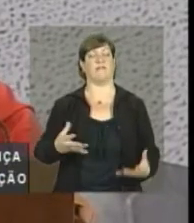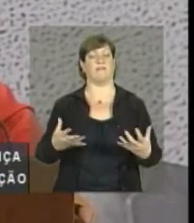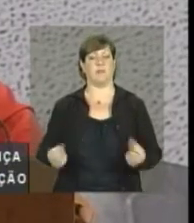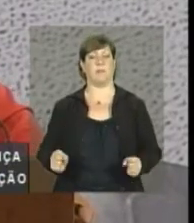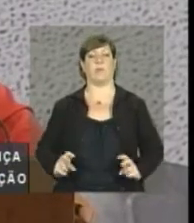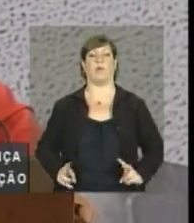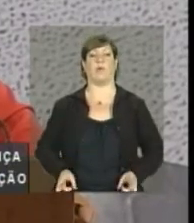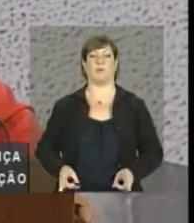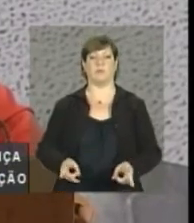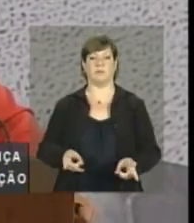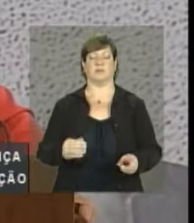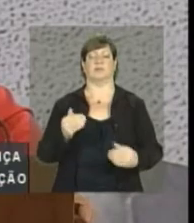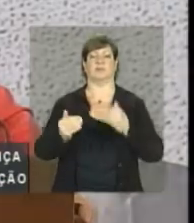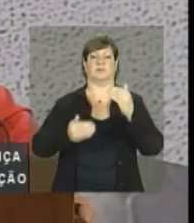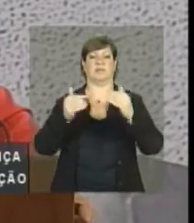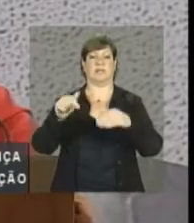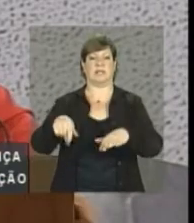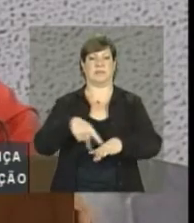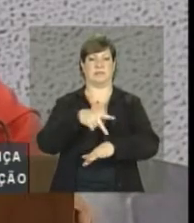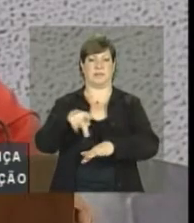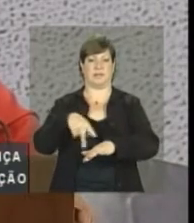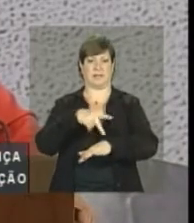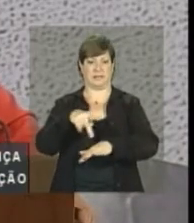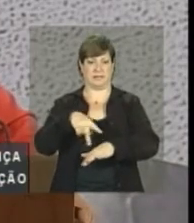continuar desenvolvendo esse país,